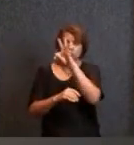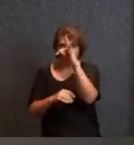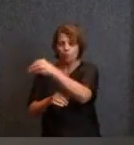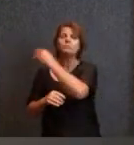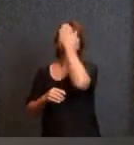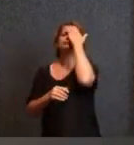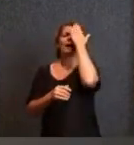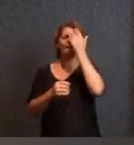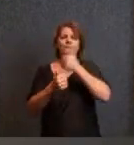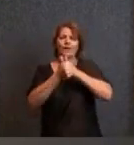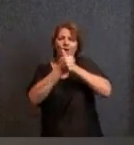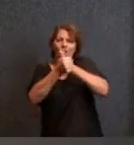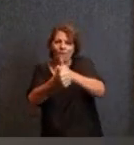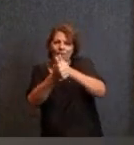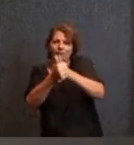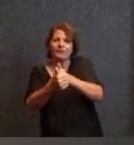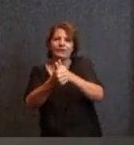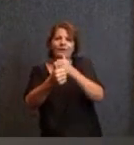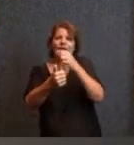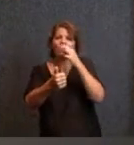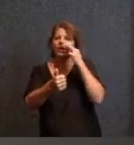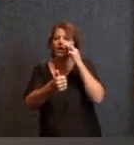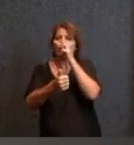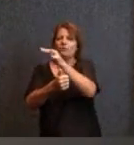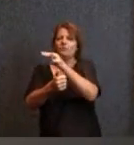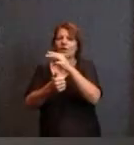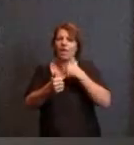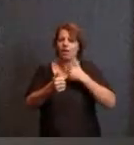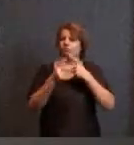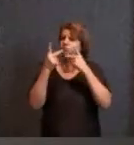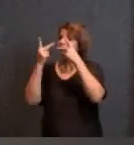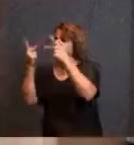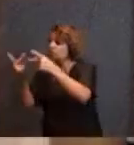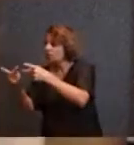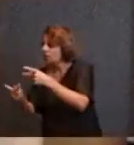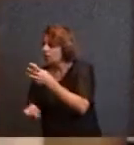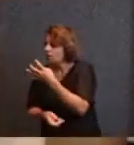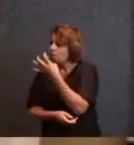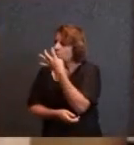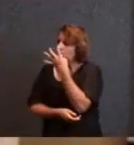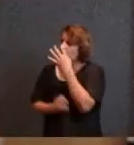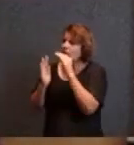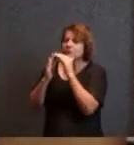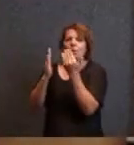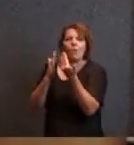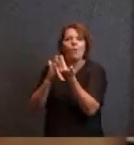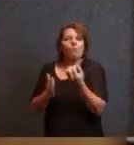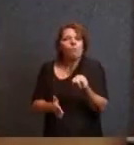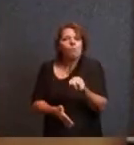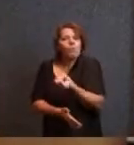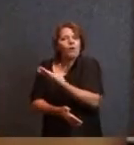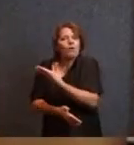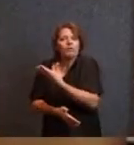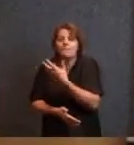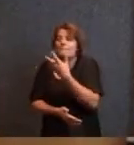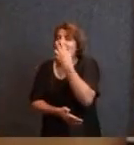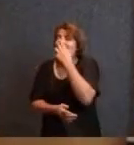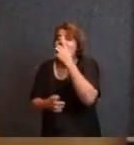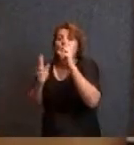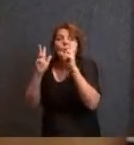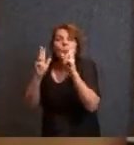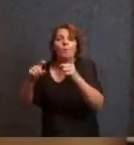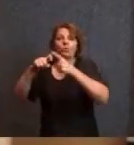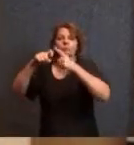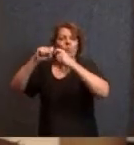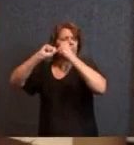Essa semana eu vi o refeitório do Caíque, parece que eu estava vendo o refeitório de um grande hospital, enorme,